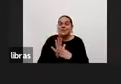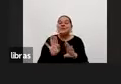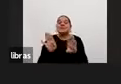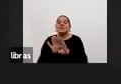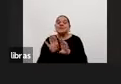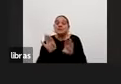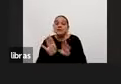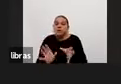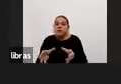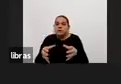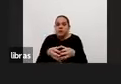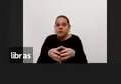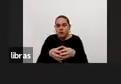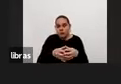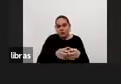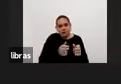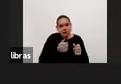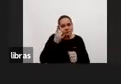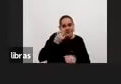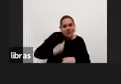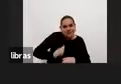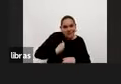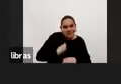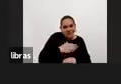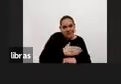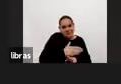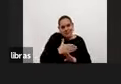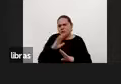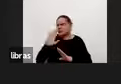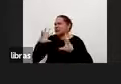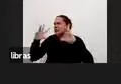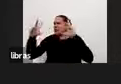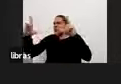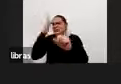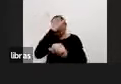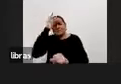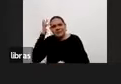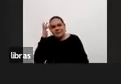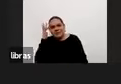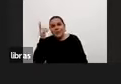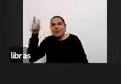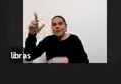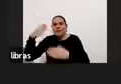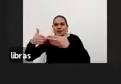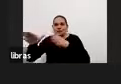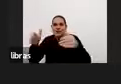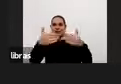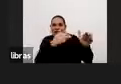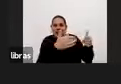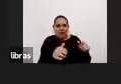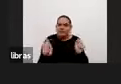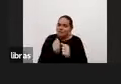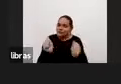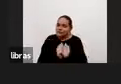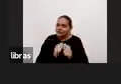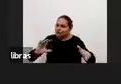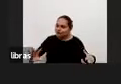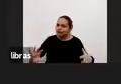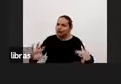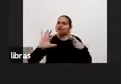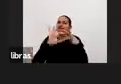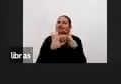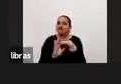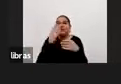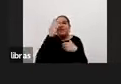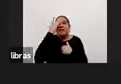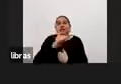estávamos ali de plantão, como todos os outros pessoais que também estavam em outras portarias. E, graças a Deus,